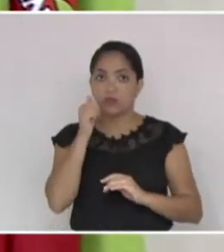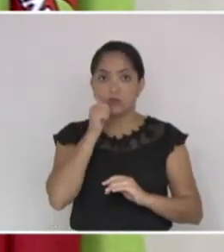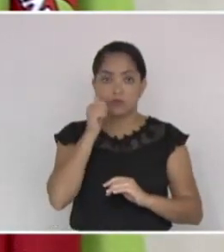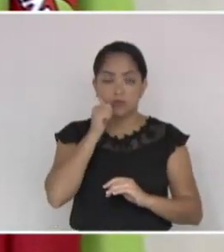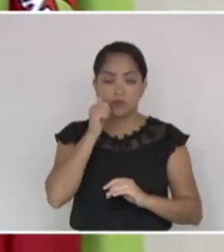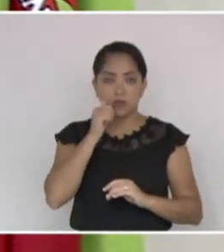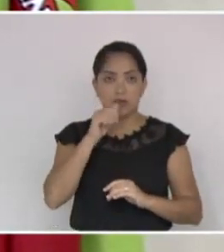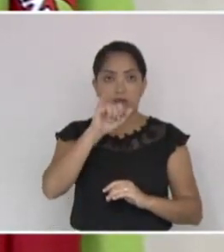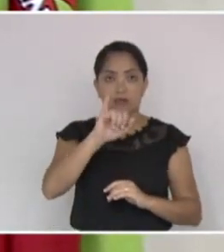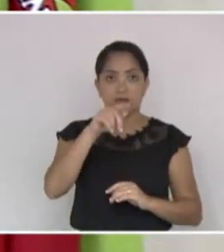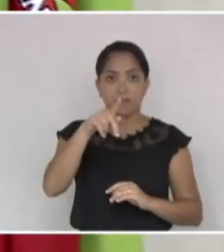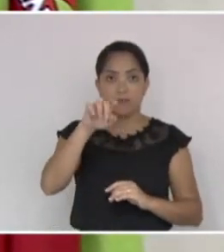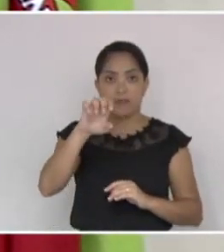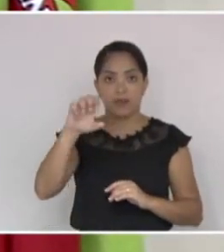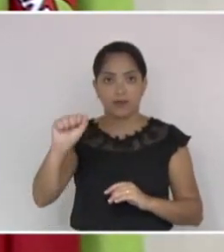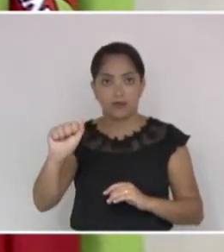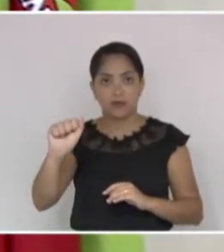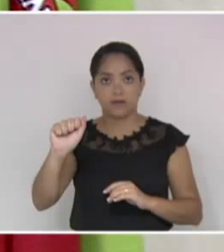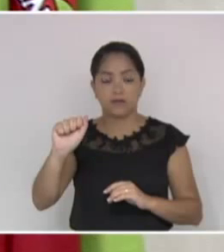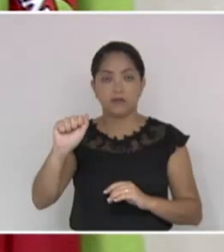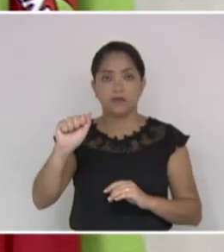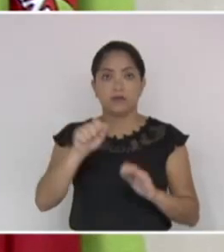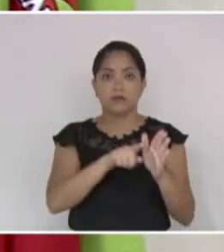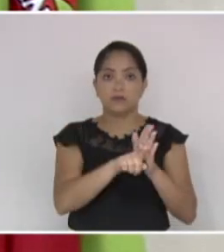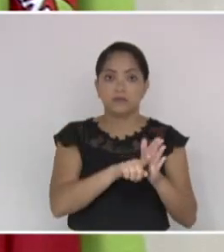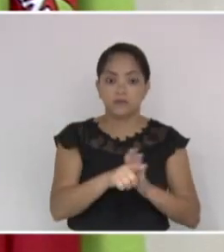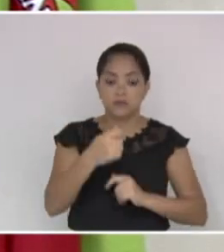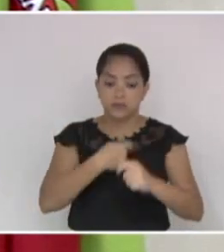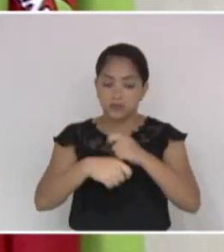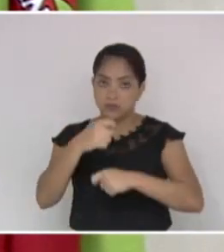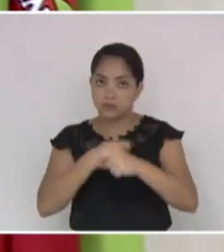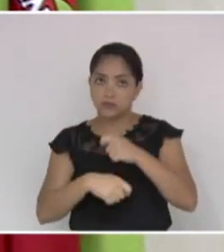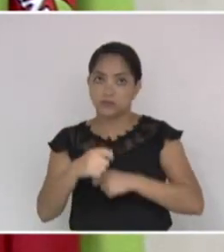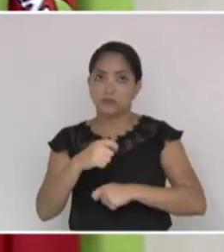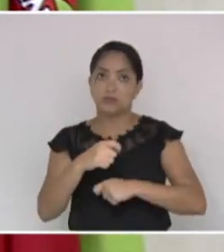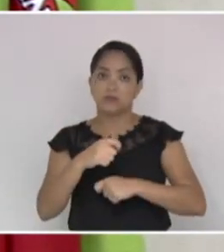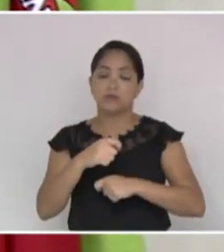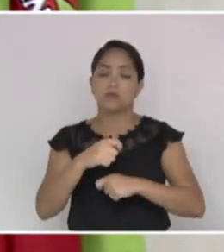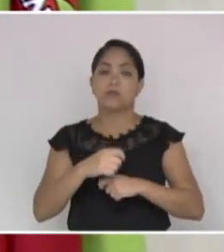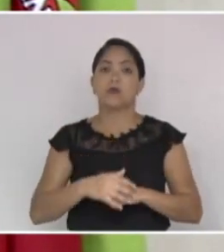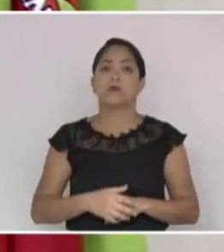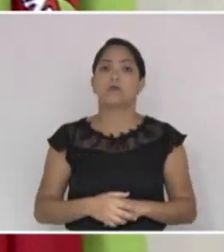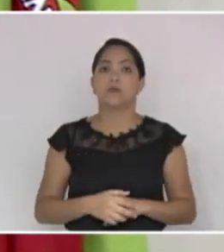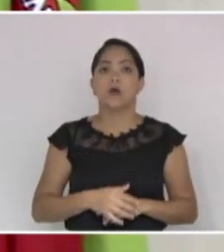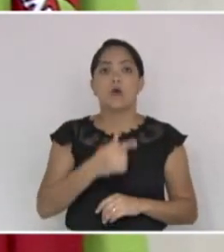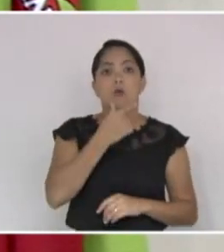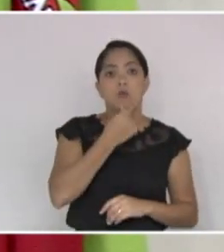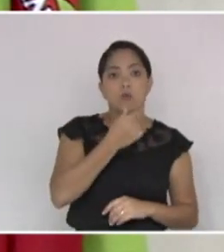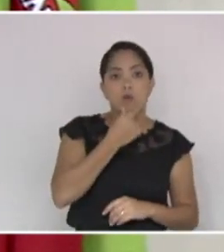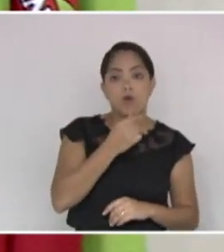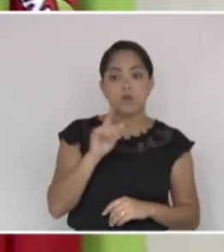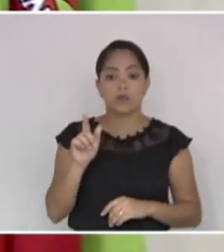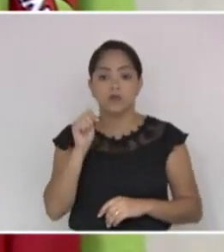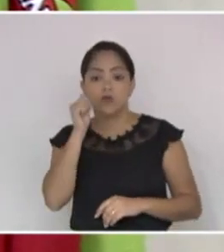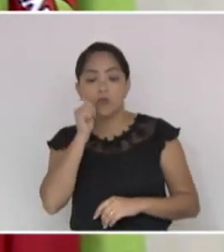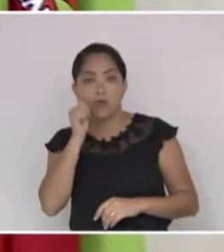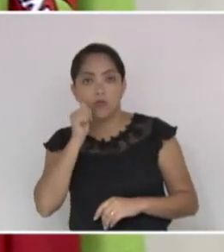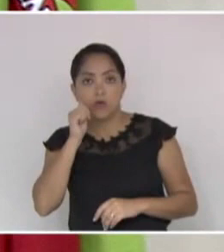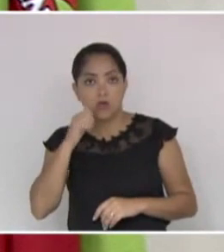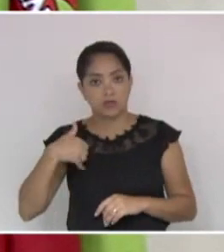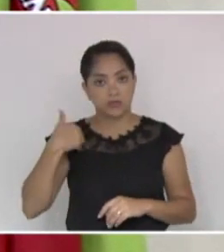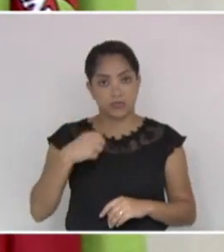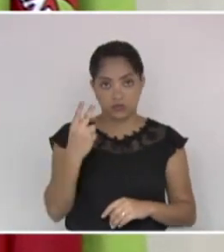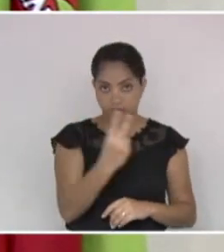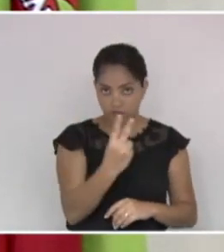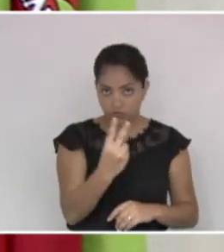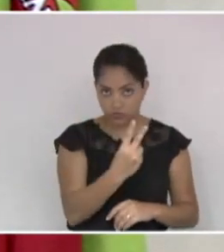do Instituto de Pesquisa Econômica Aplicada, considerando que um homem e uma mulher de 22